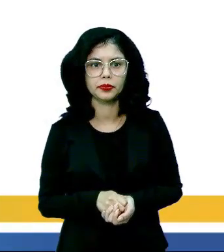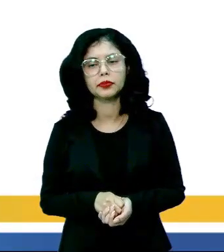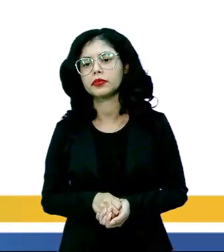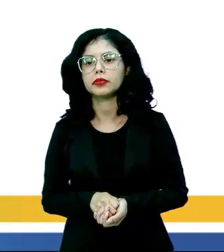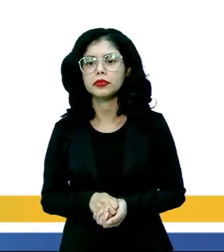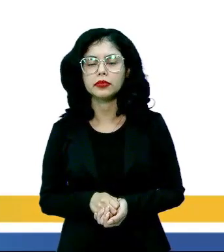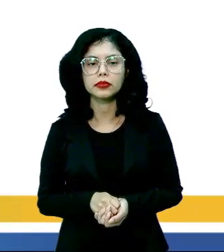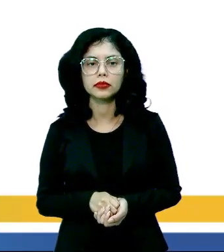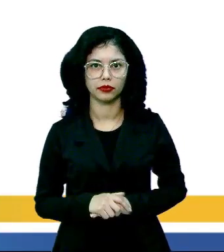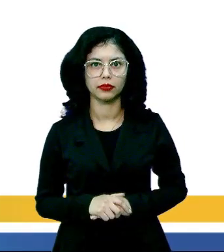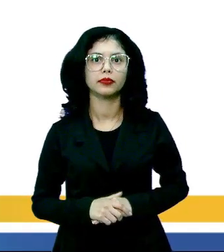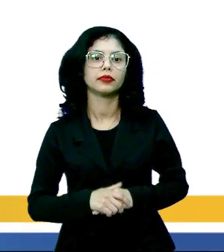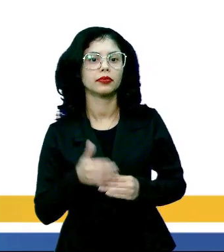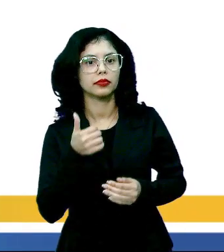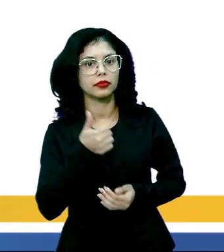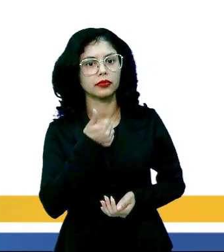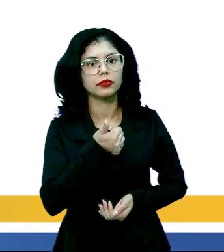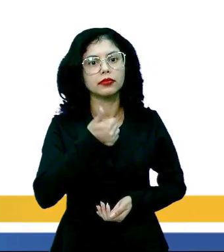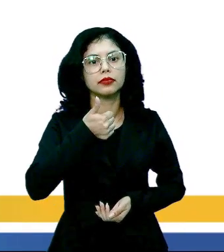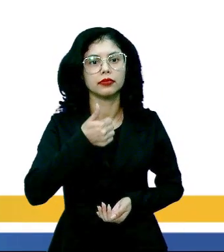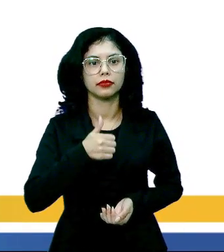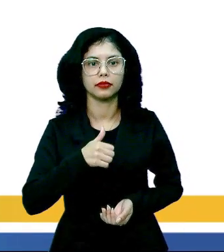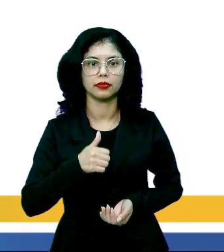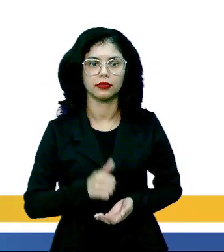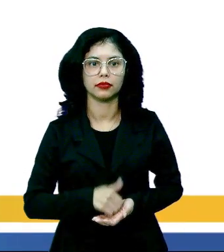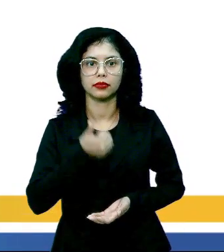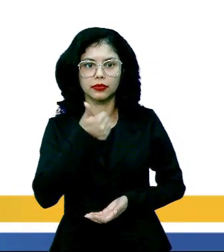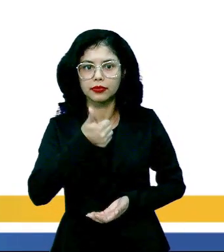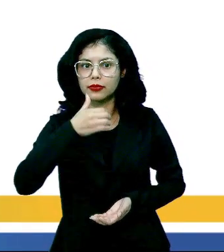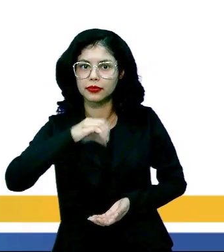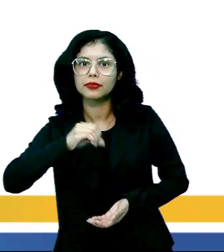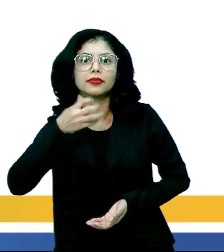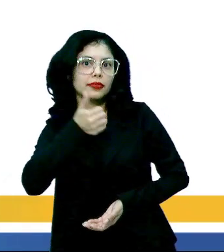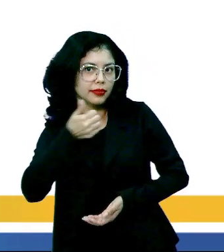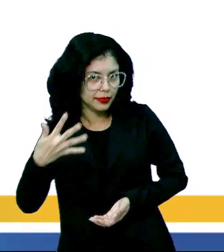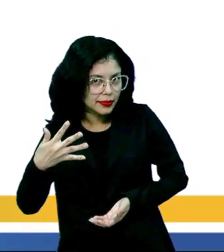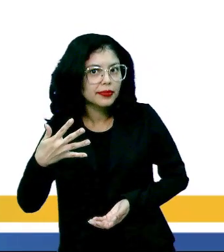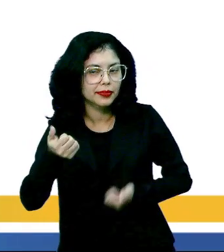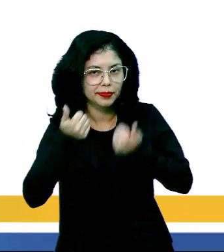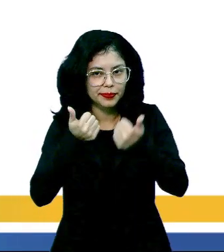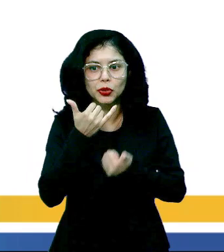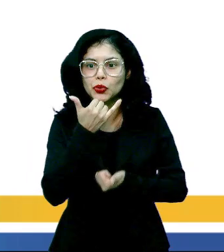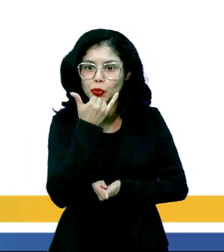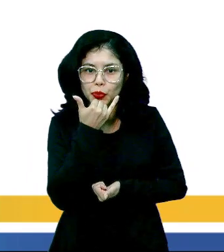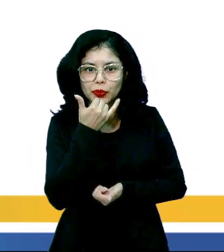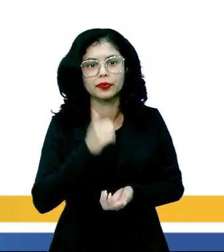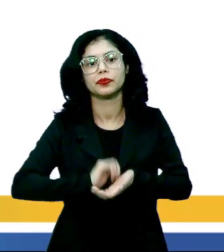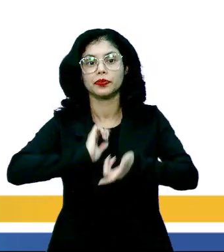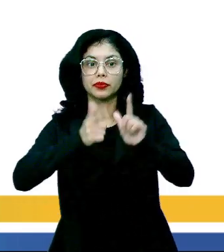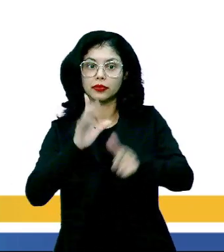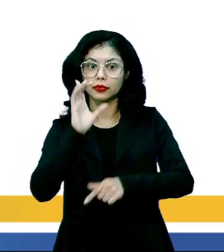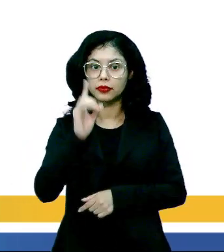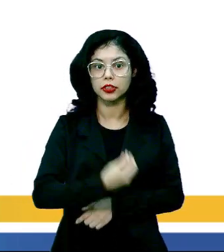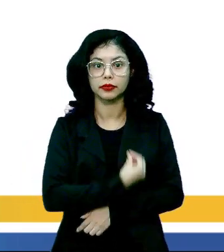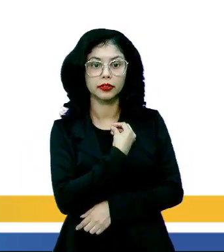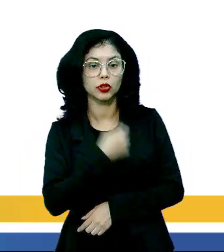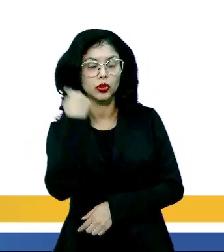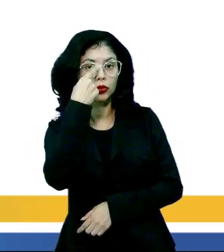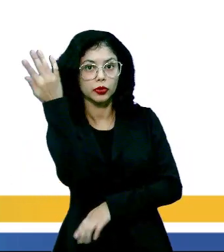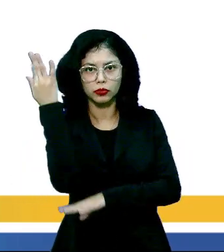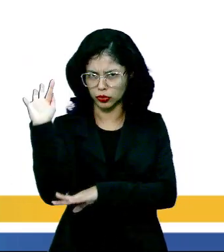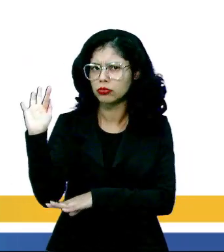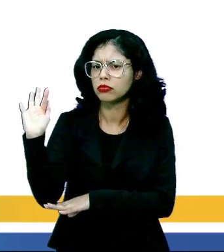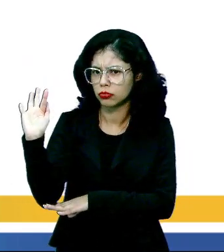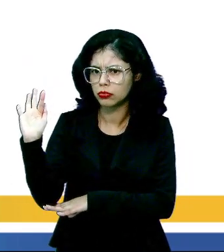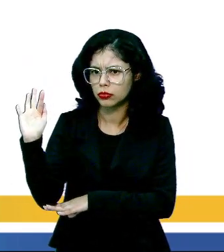vamos já ver 1904 não galera 14 tá perdão letra dele vê um Espanha